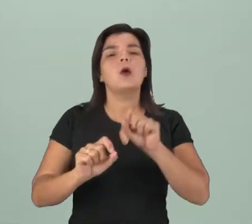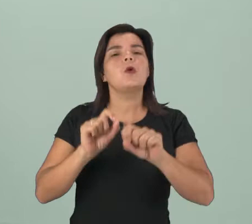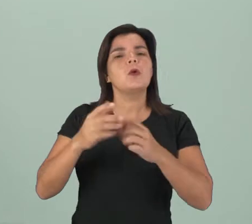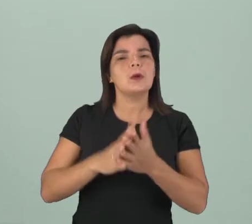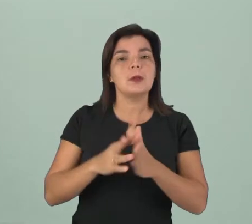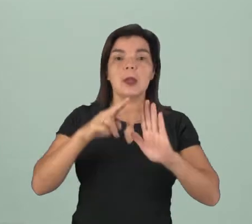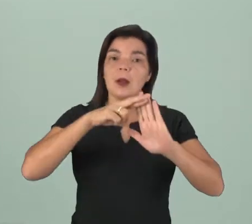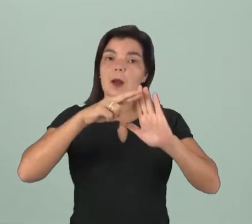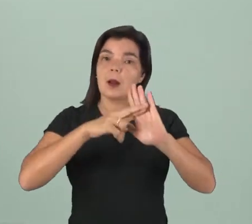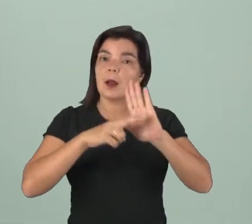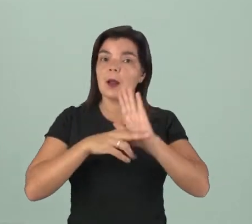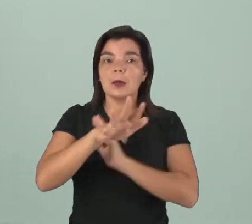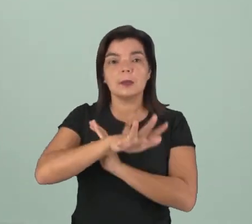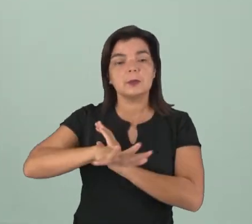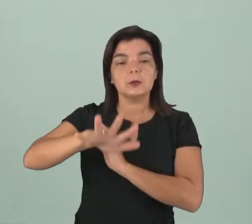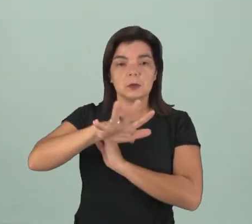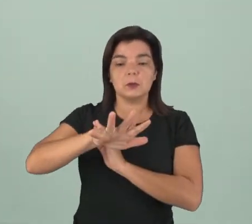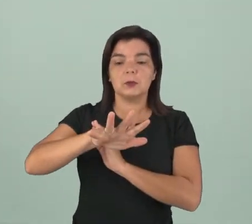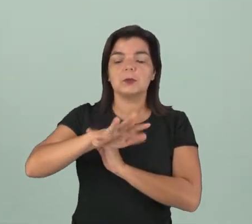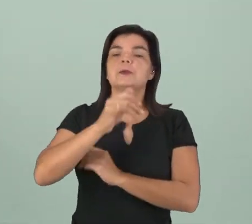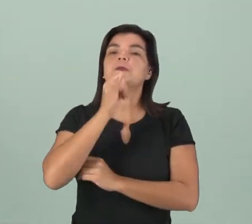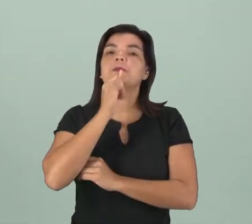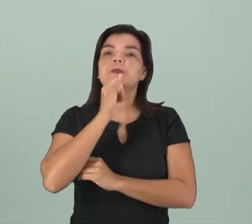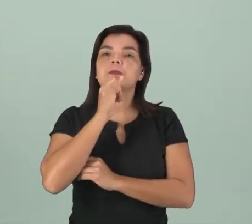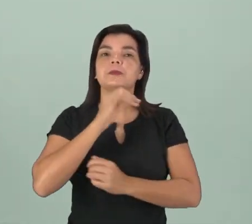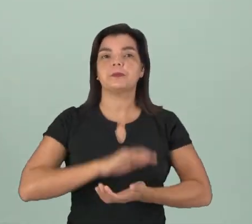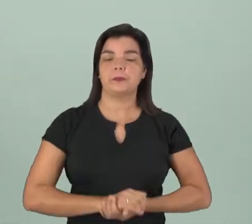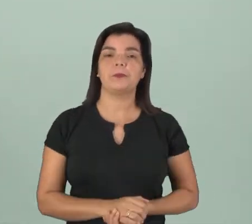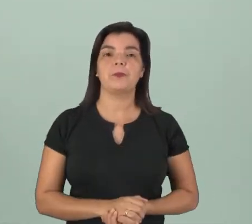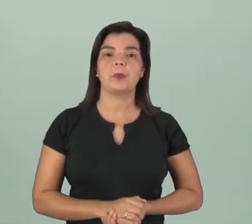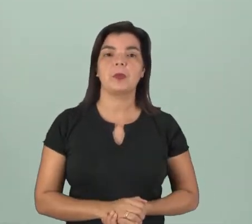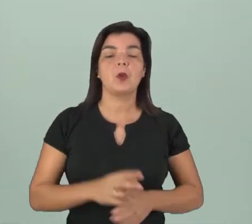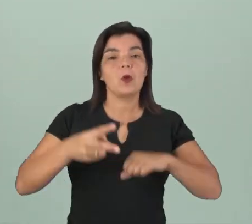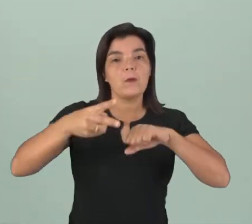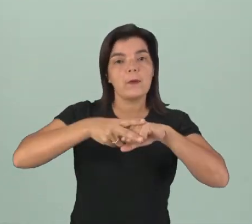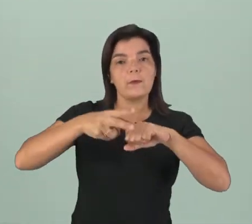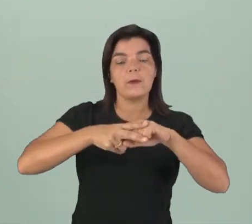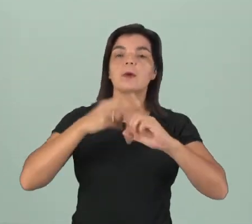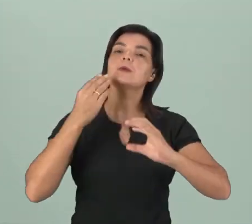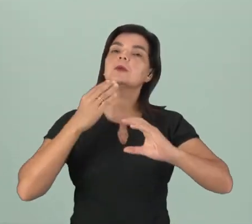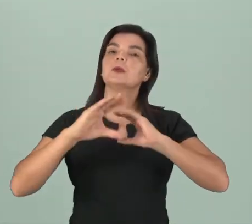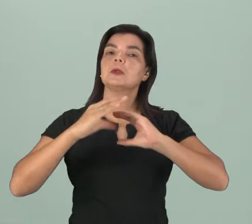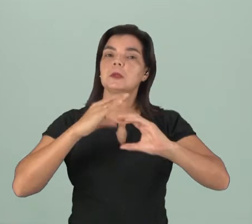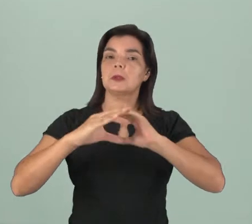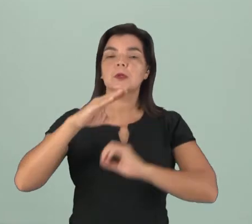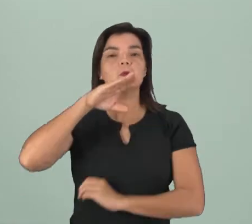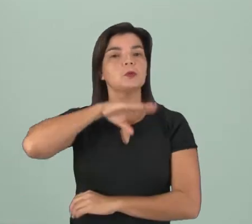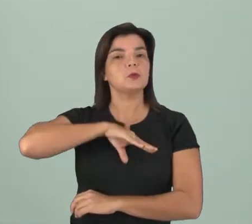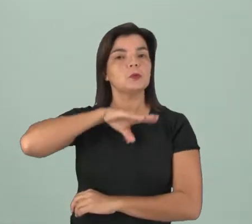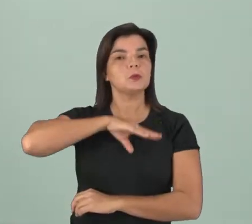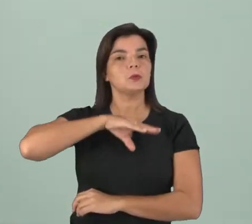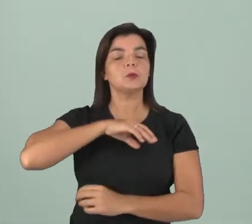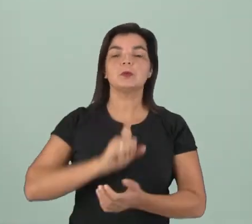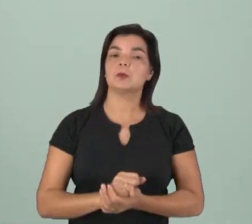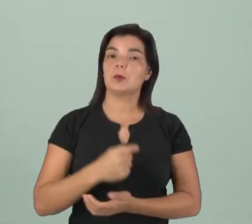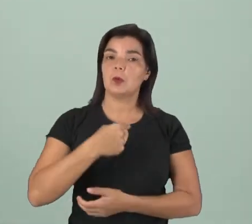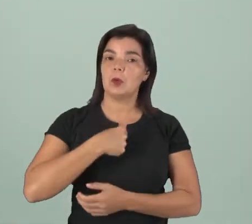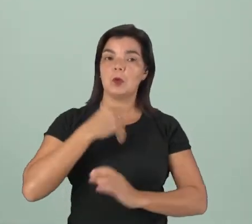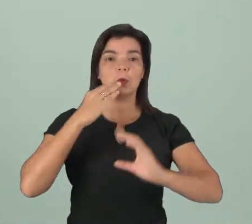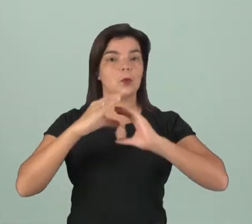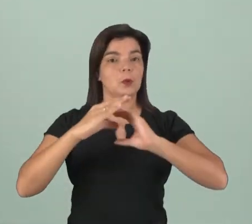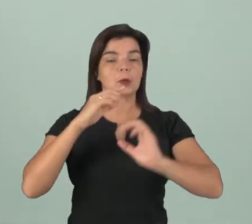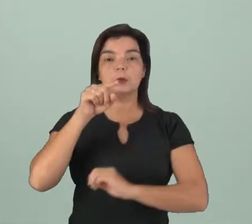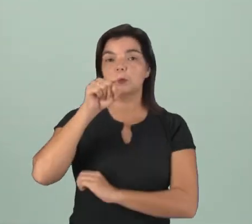fosse uma regra comum geral, tá? Exemplo, o verbo cantar. Na língua portuguesa. Eu canto,